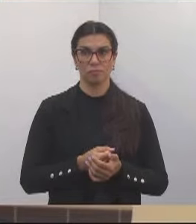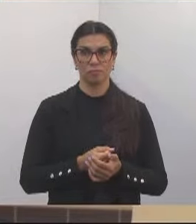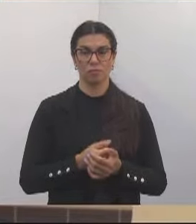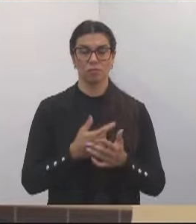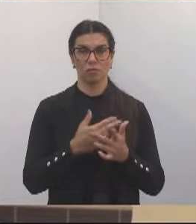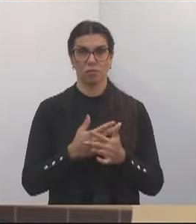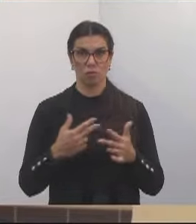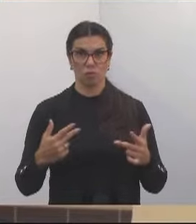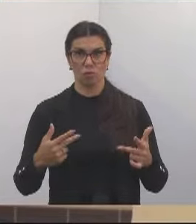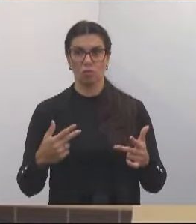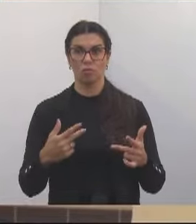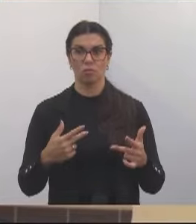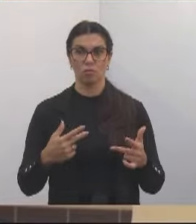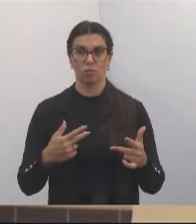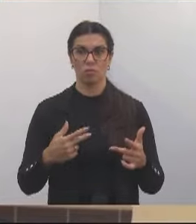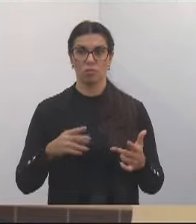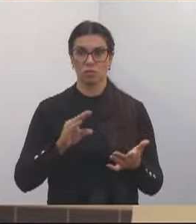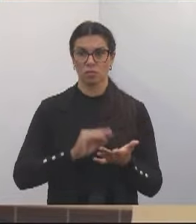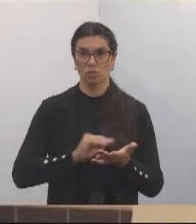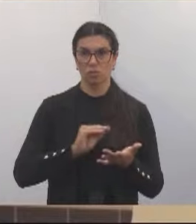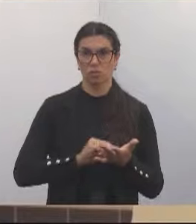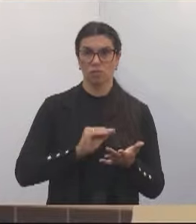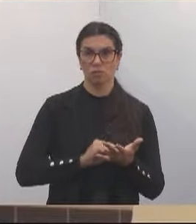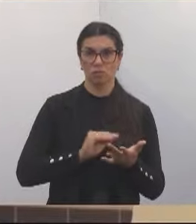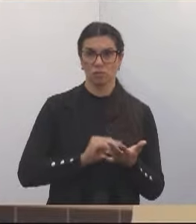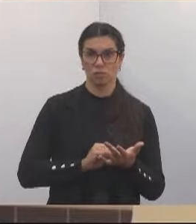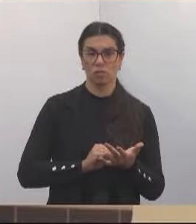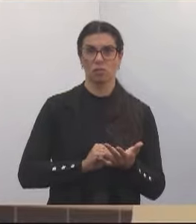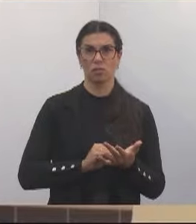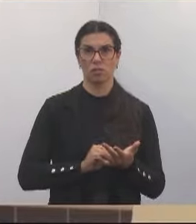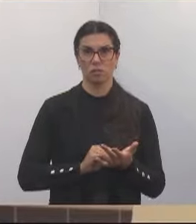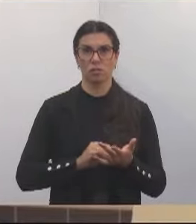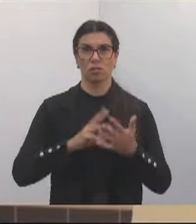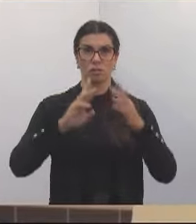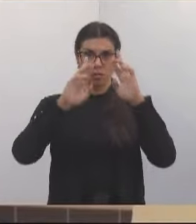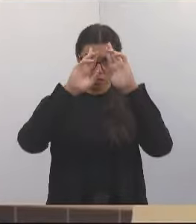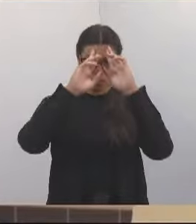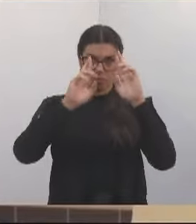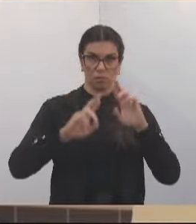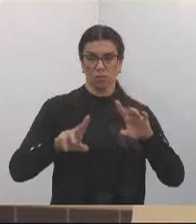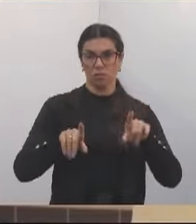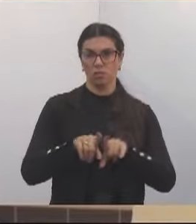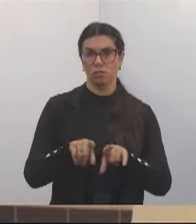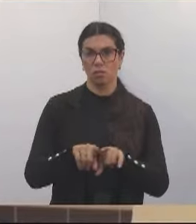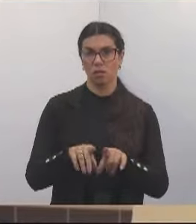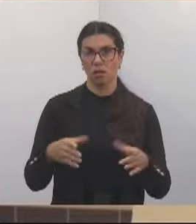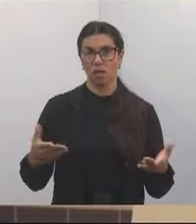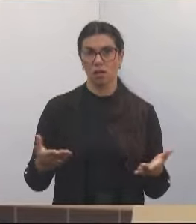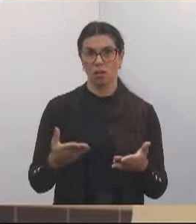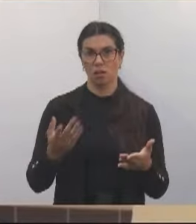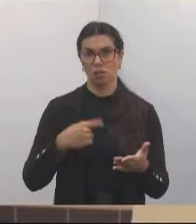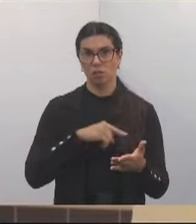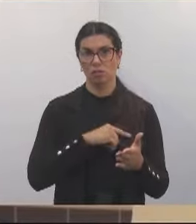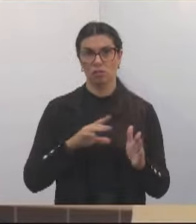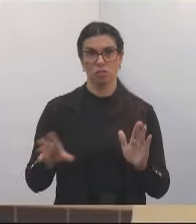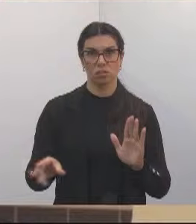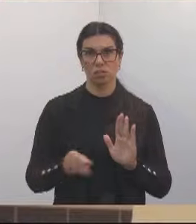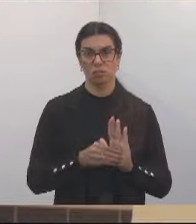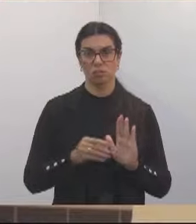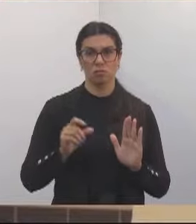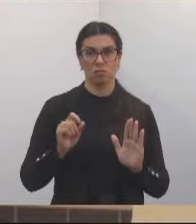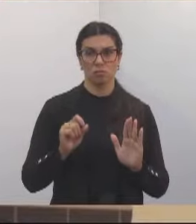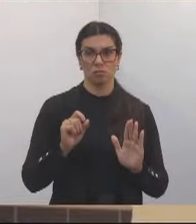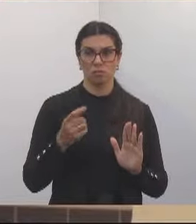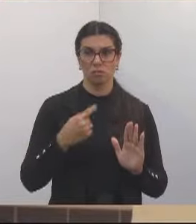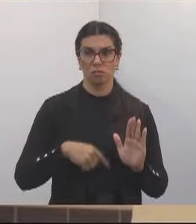Câmara, ou faltar com o decoro na sua conduta pública. Agora nós estamos inserindo aqui uma outra hipótese. Qual que é o texto